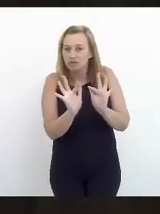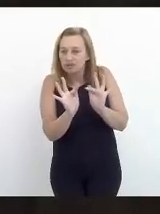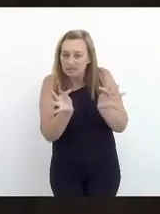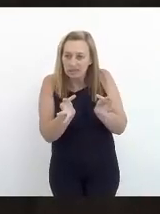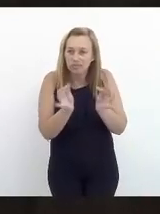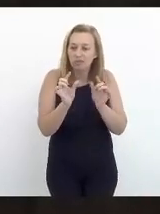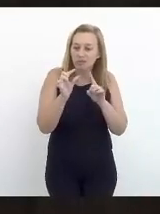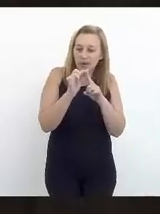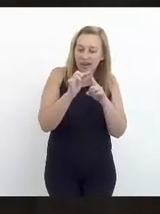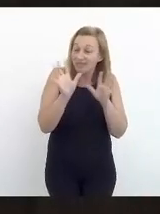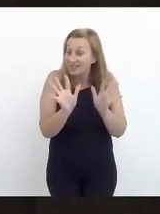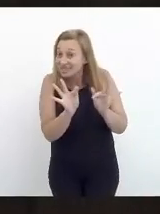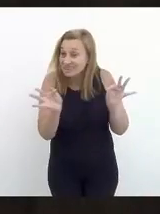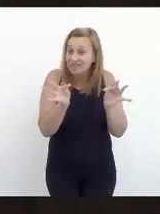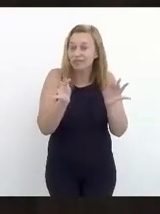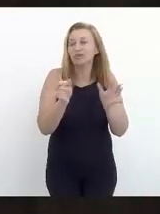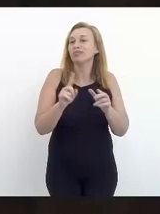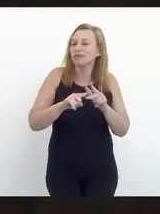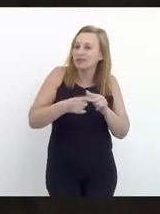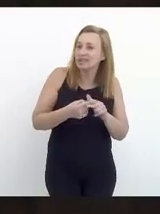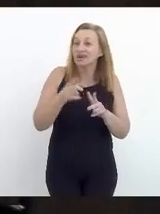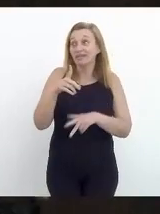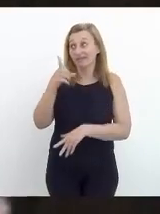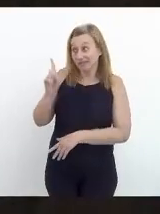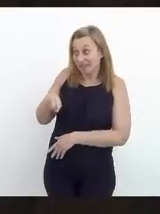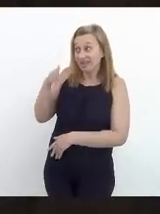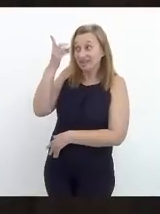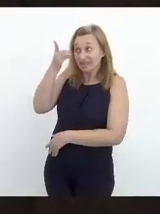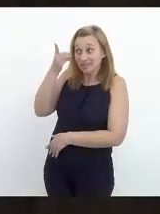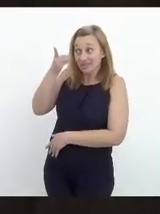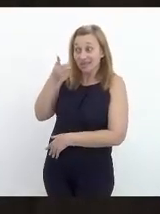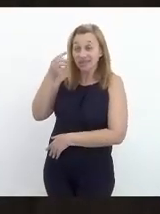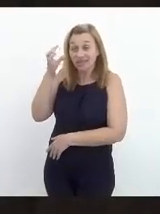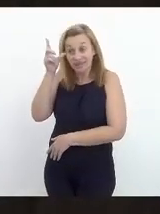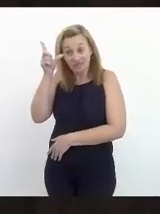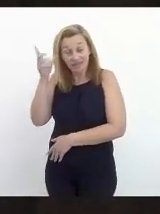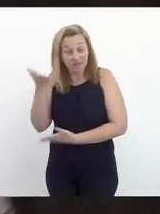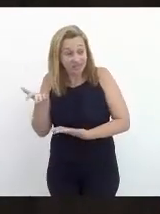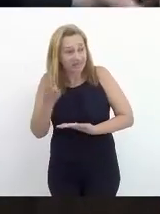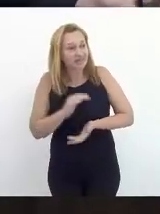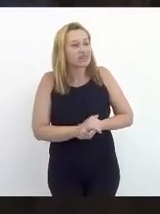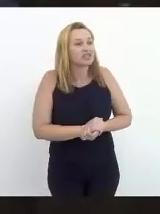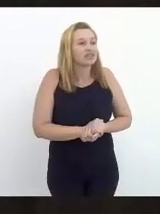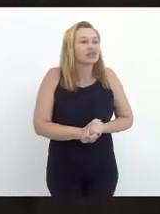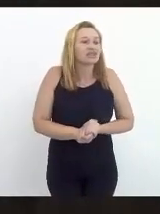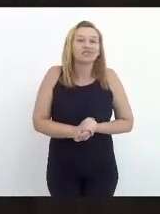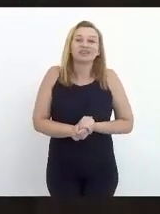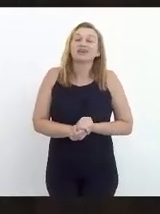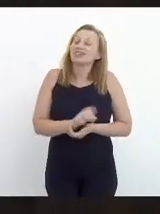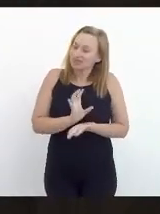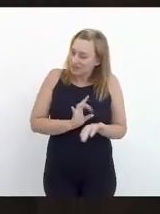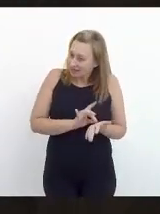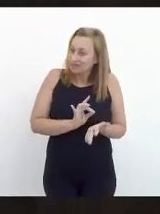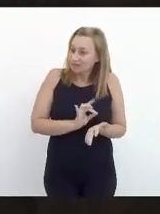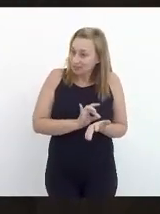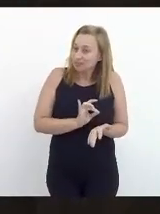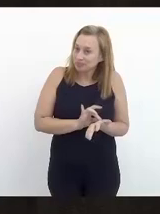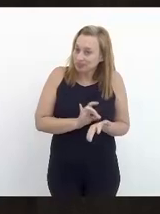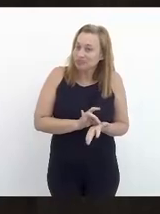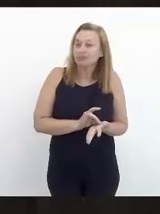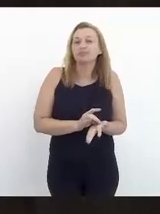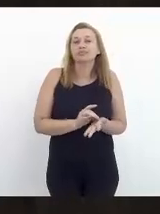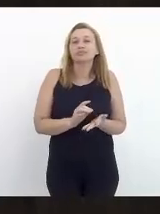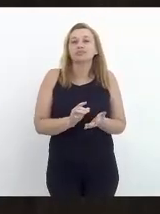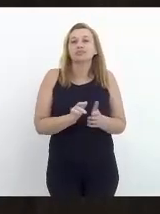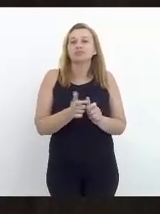deputado Luiz Paulo, né, deputada Lucinha, a participação do deputado Luiz Paulo. E aí, e é verdade, nós fizemos